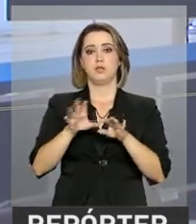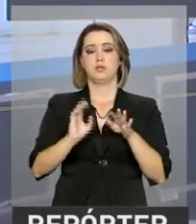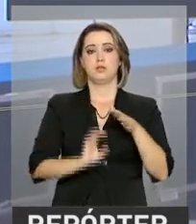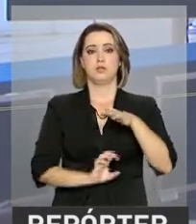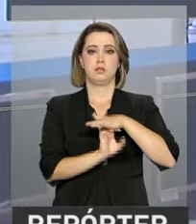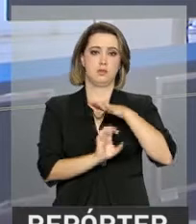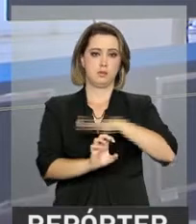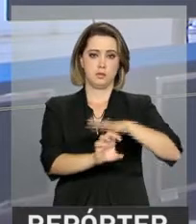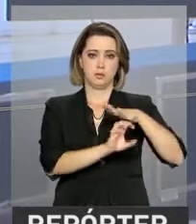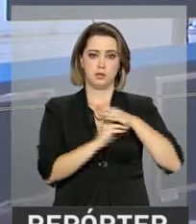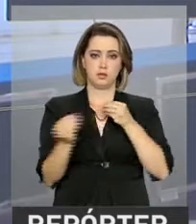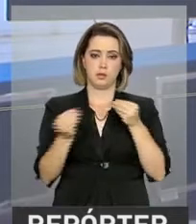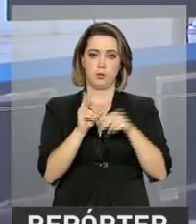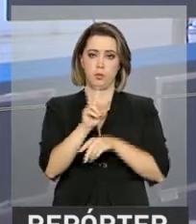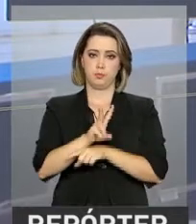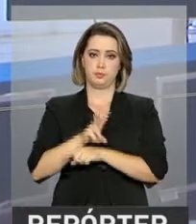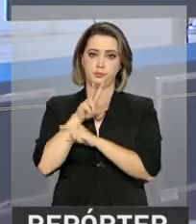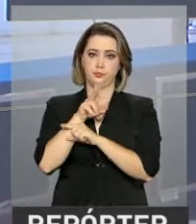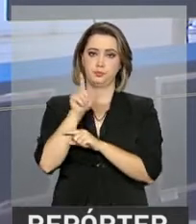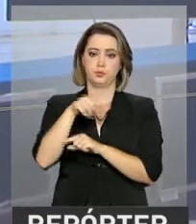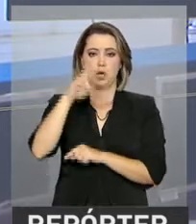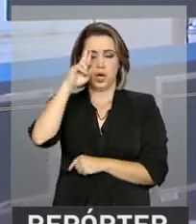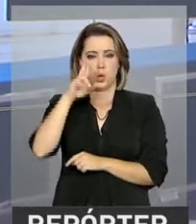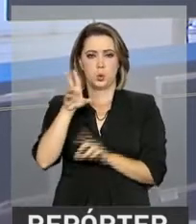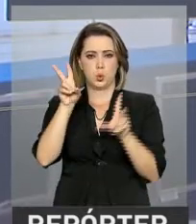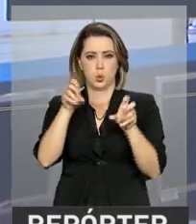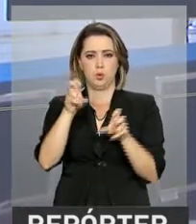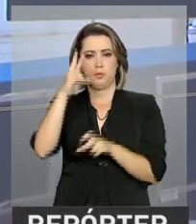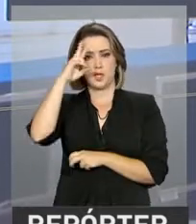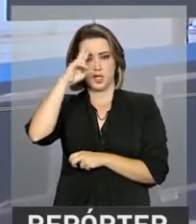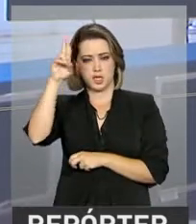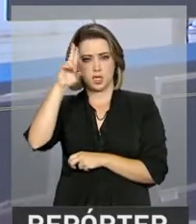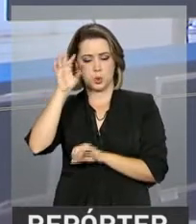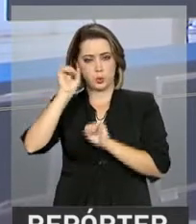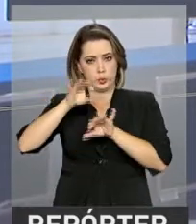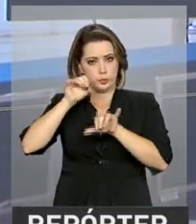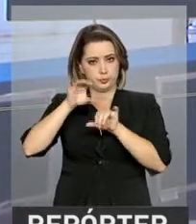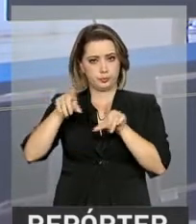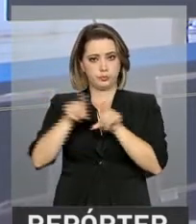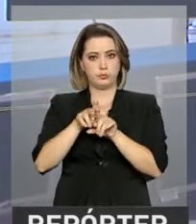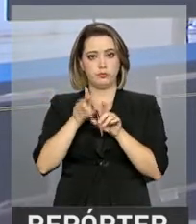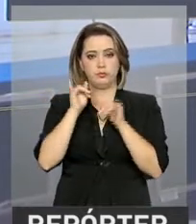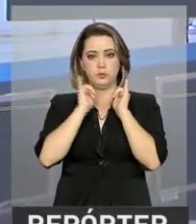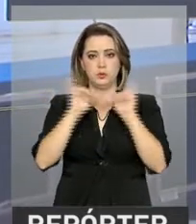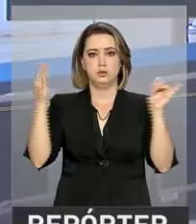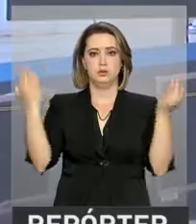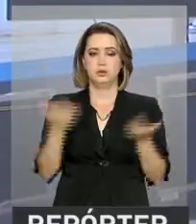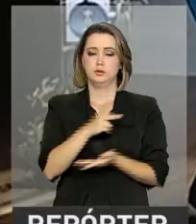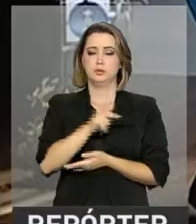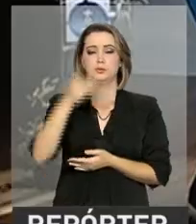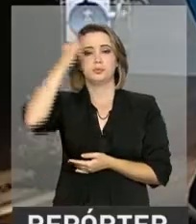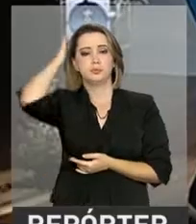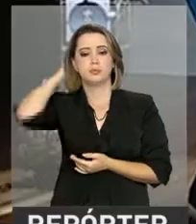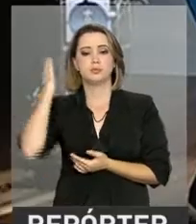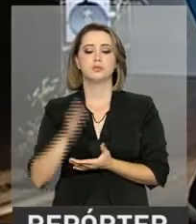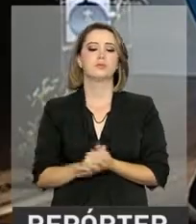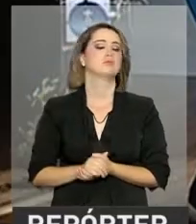financiamento esse é o projeto senhor orientador que foi lançado hoje pelo presidente michel temer